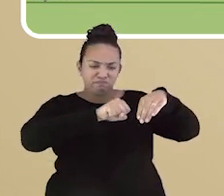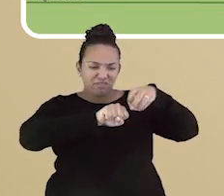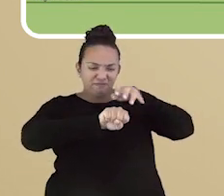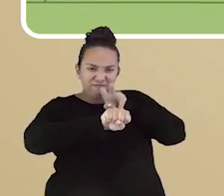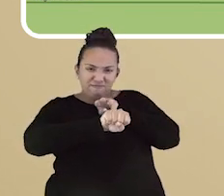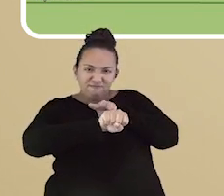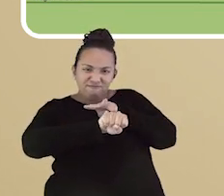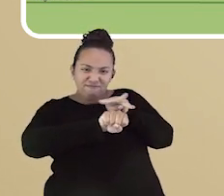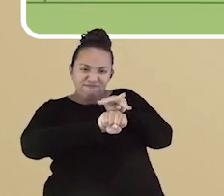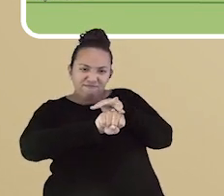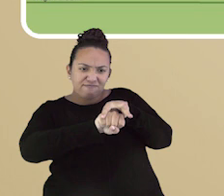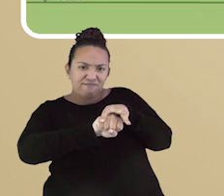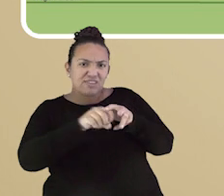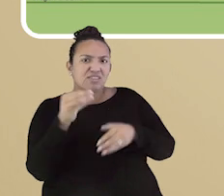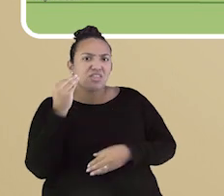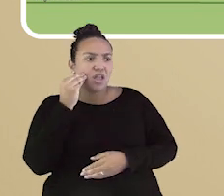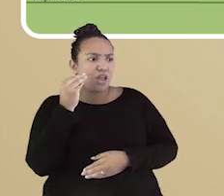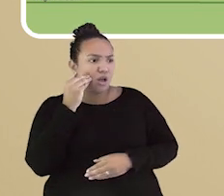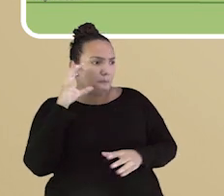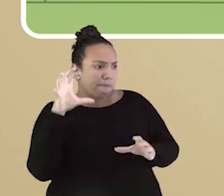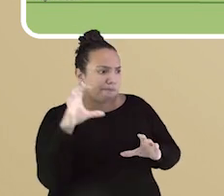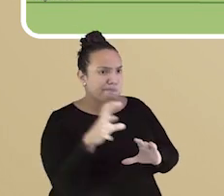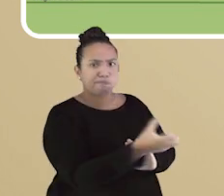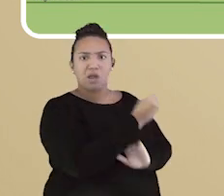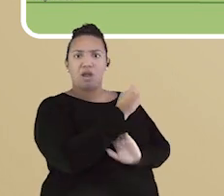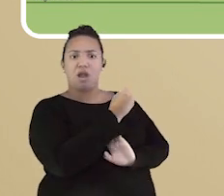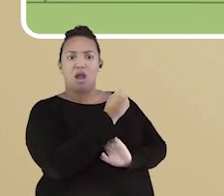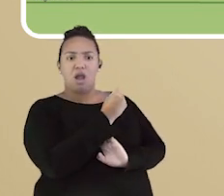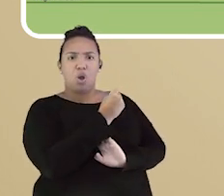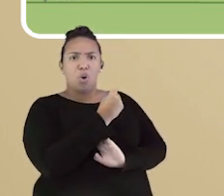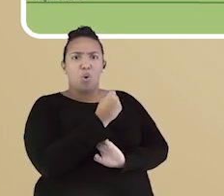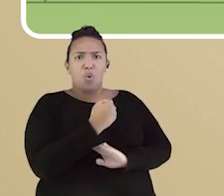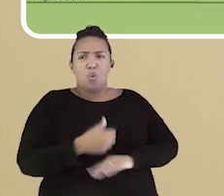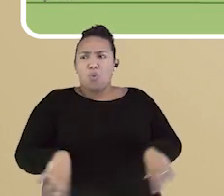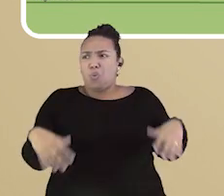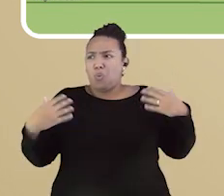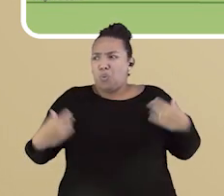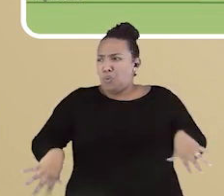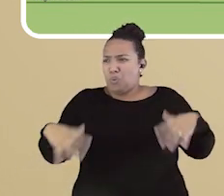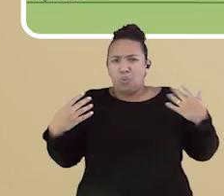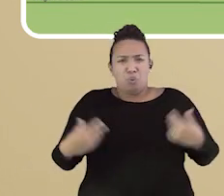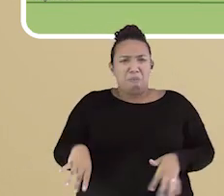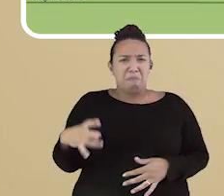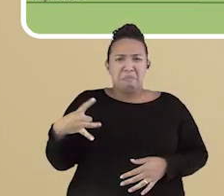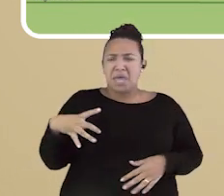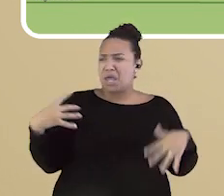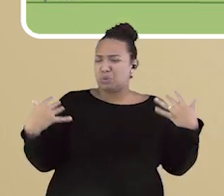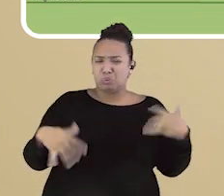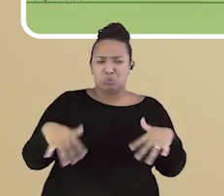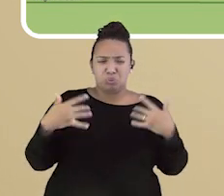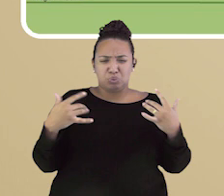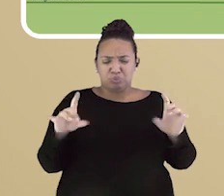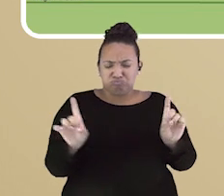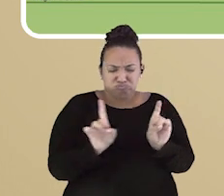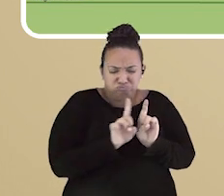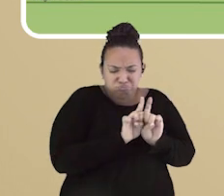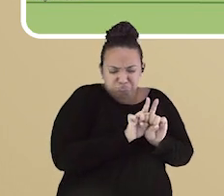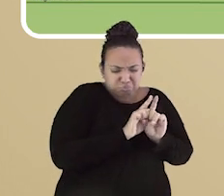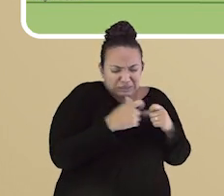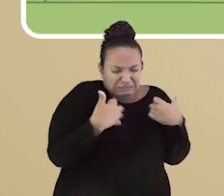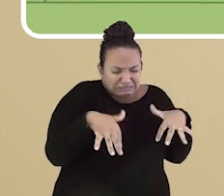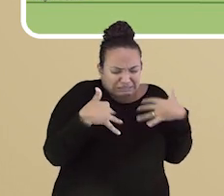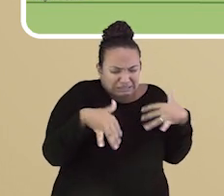e tentou pegar os ratinhos. Os dois ficaram cheios de medo e se abraçaram, cheios de